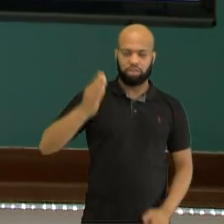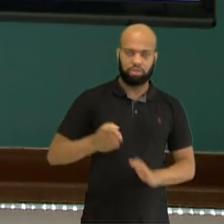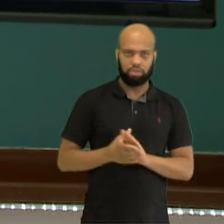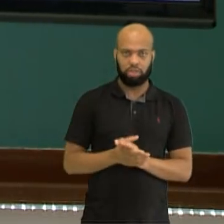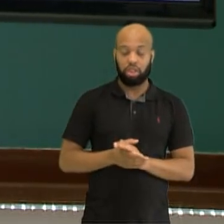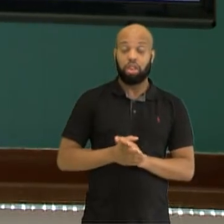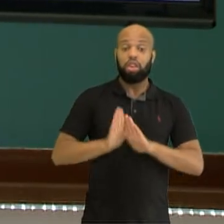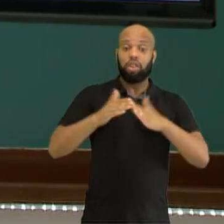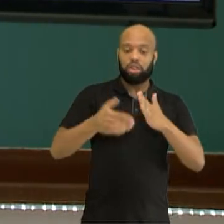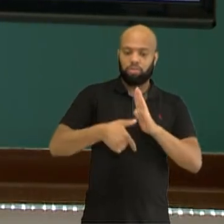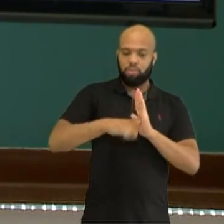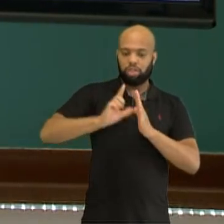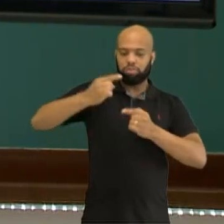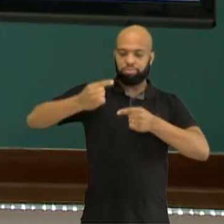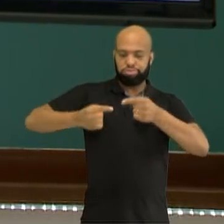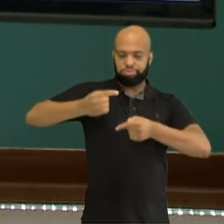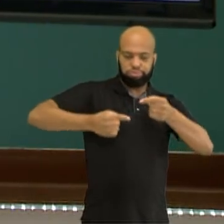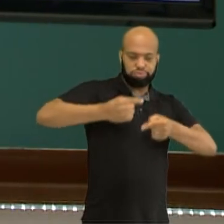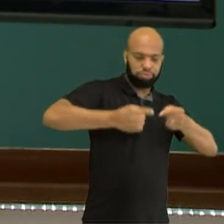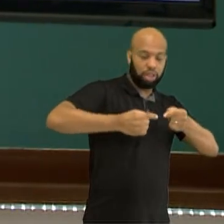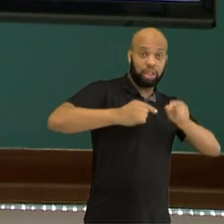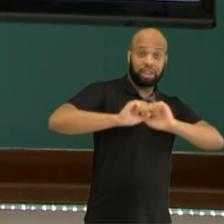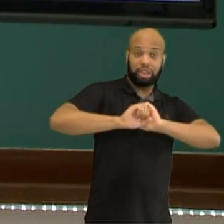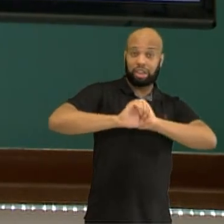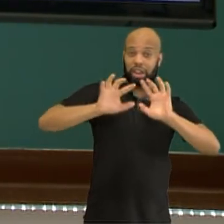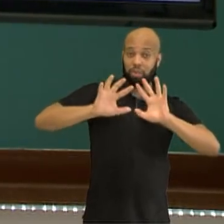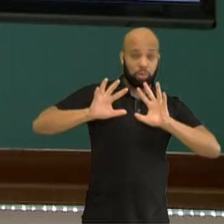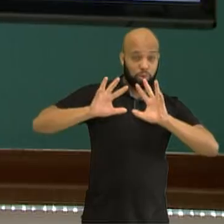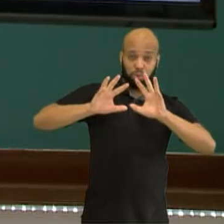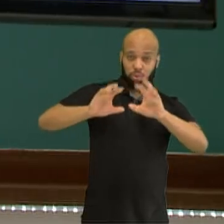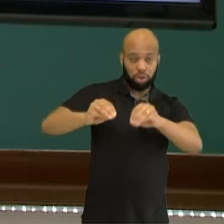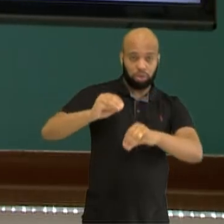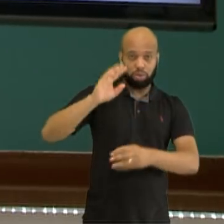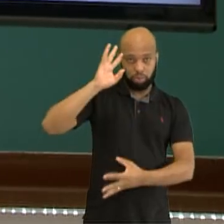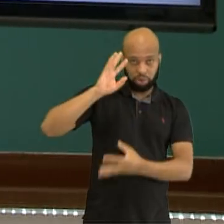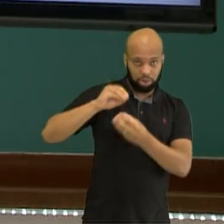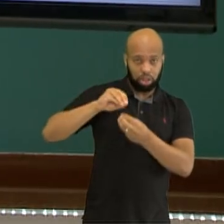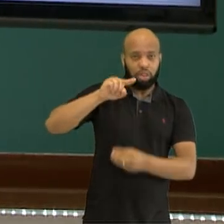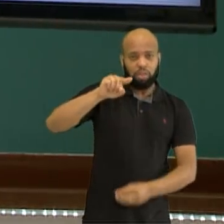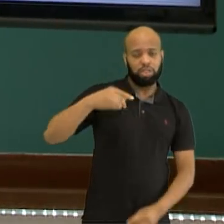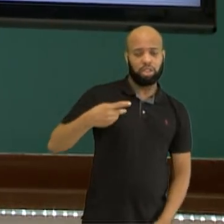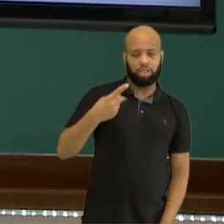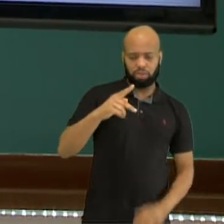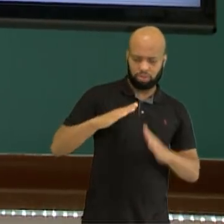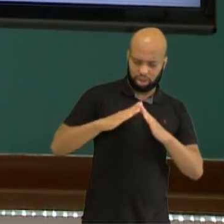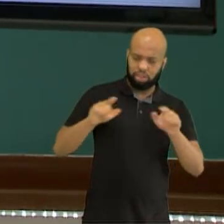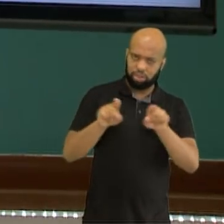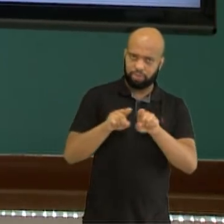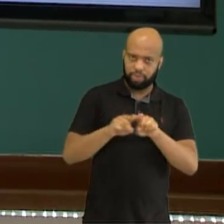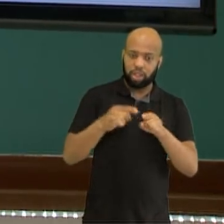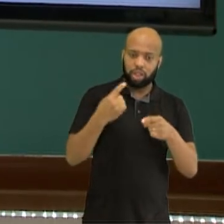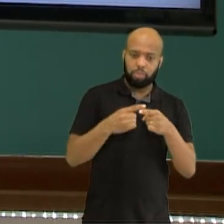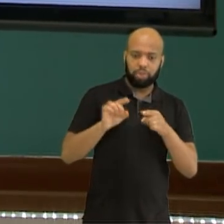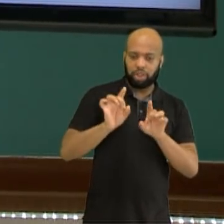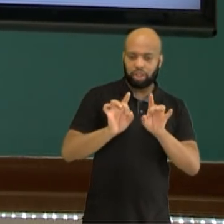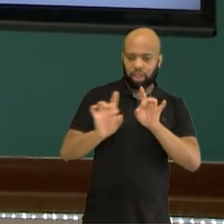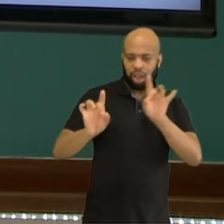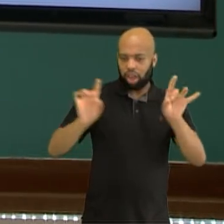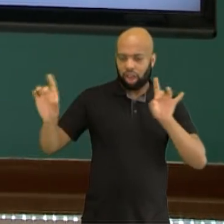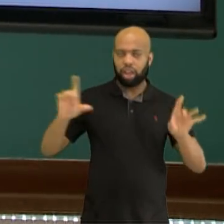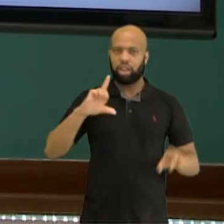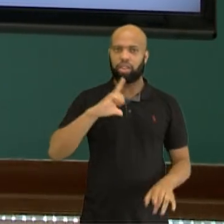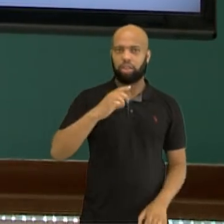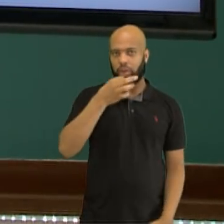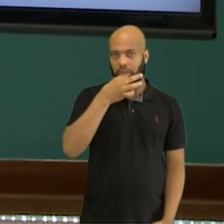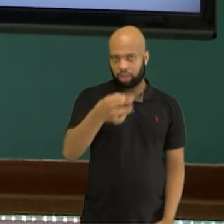da gente discutir isso, para ficar bem claro para todos, para você que está aí em casa, cada um tem uma opinião